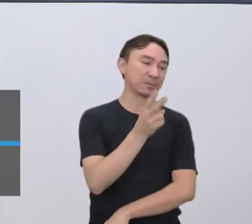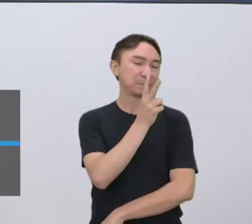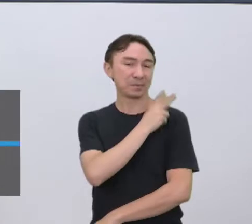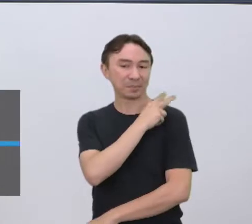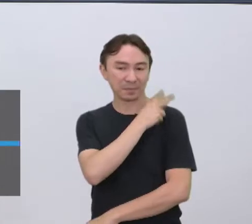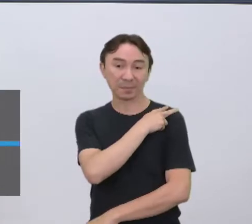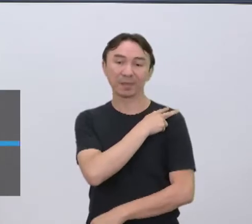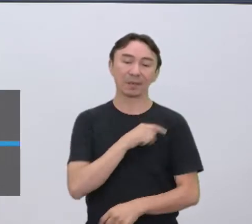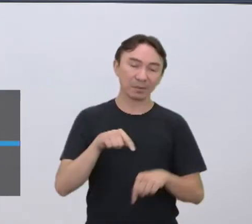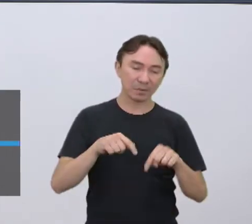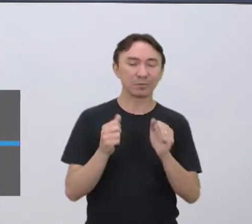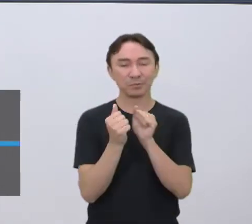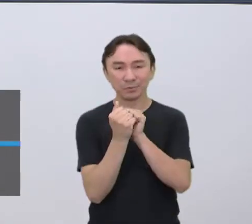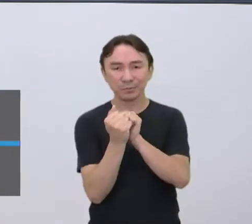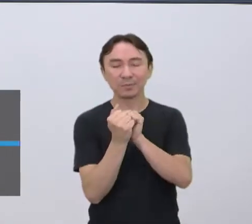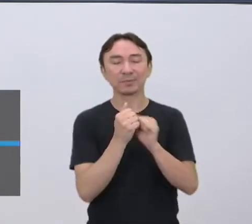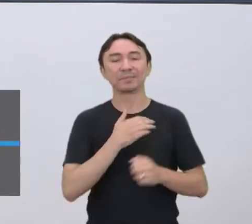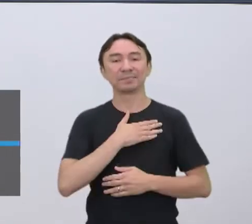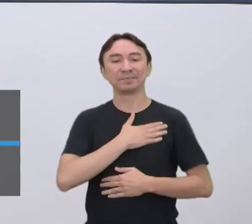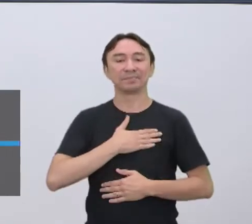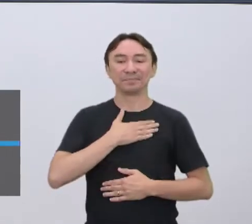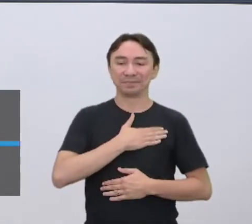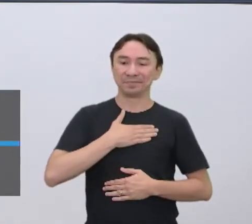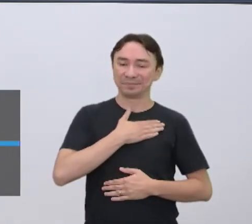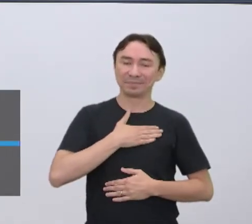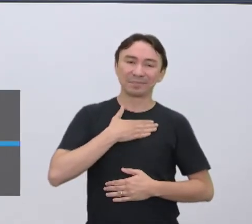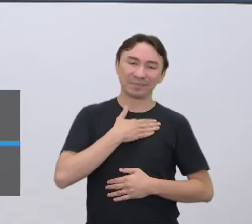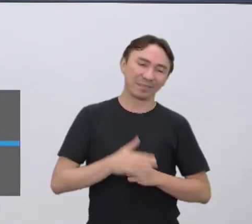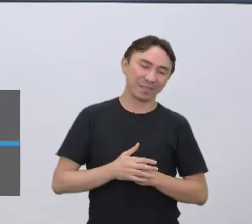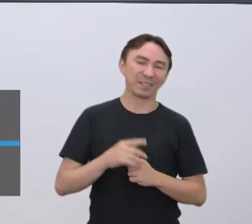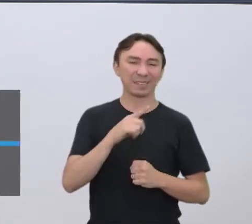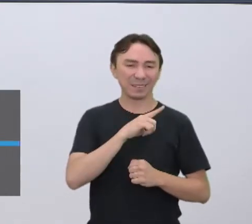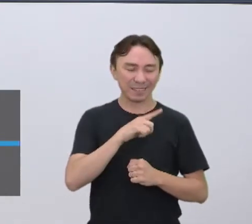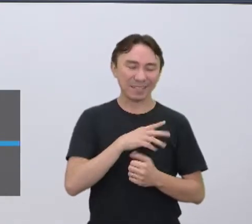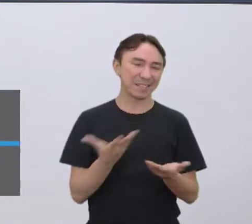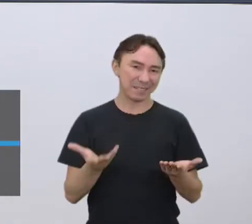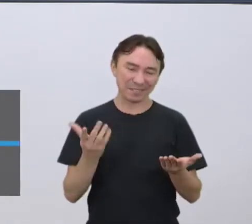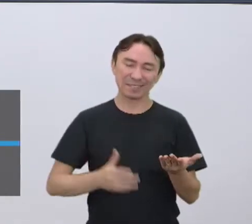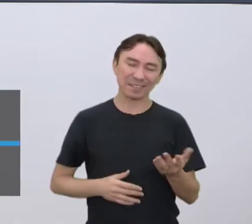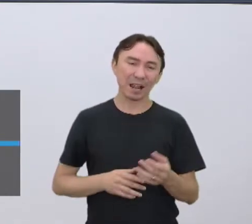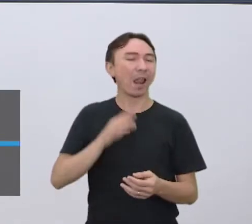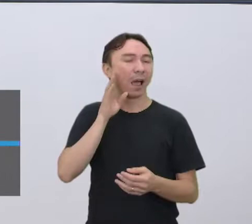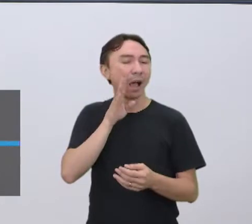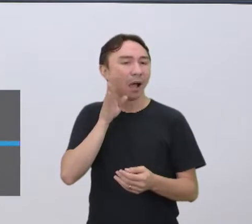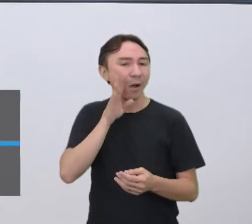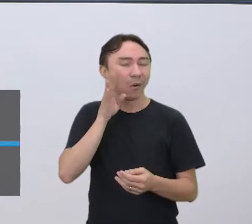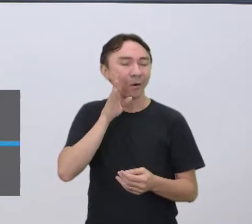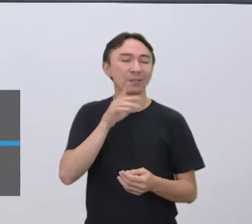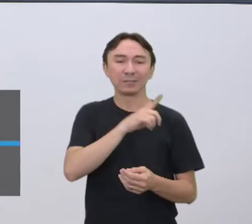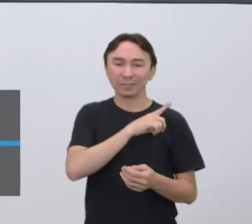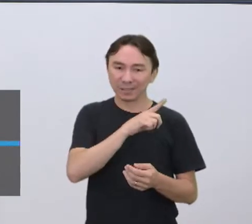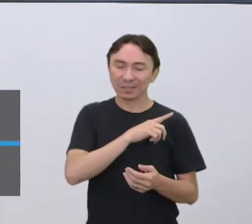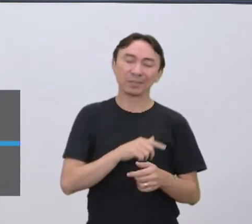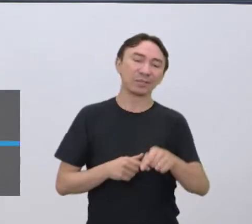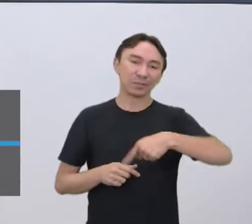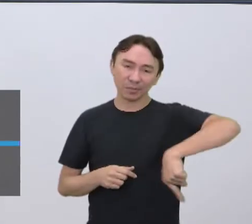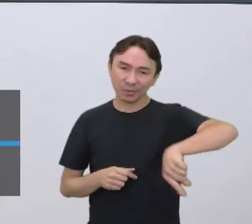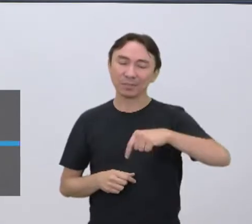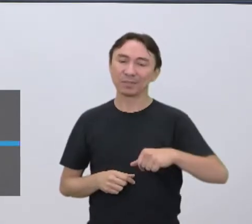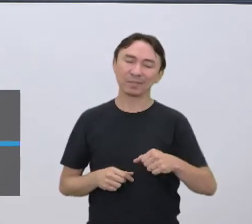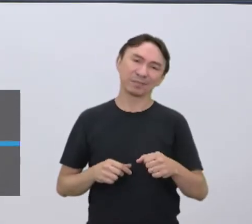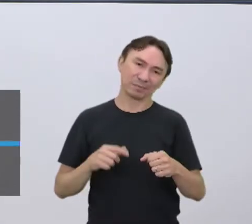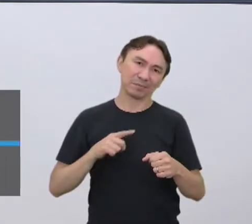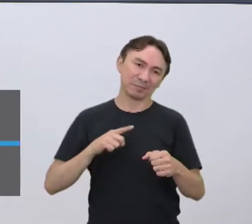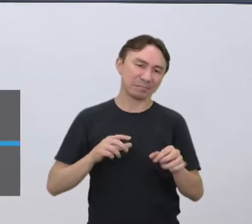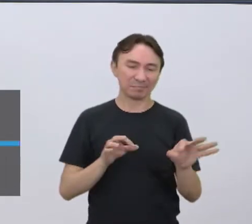vocês, dividindo, compartilhando, trocando essa ideia sobre esse material muito legal que a gente utiliza aí na produção das nossas aulas.